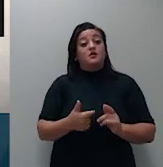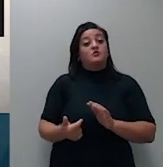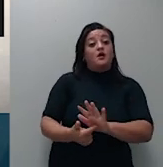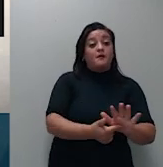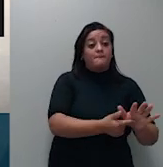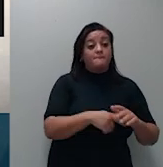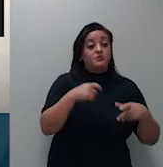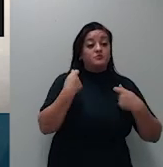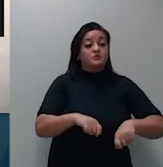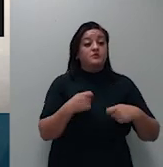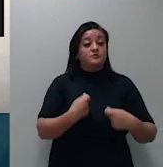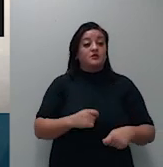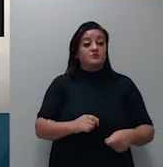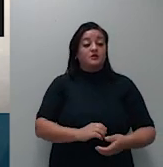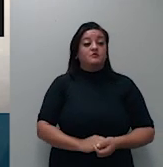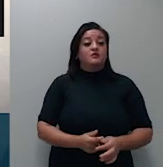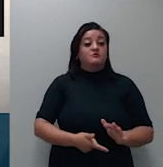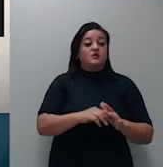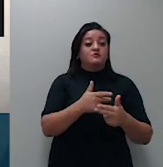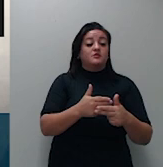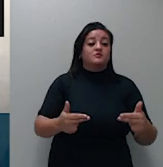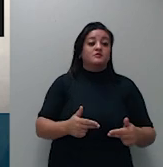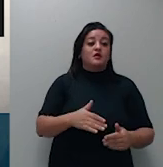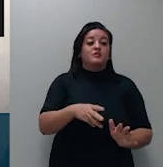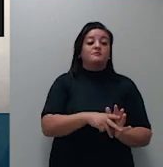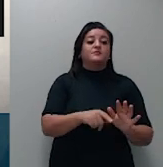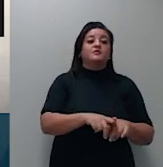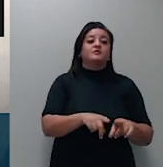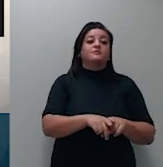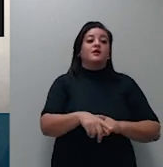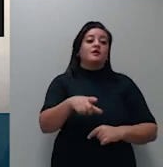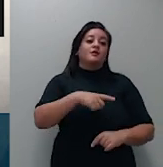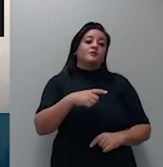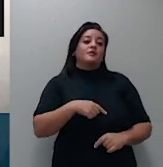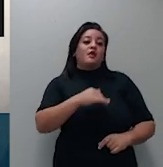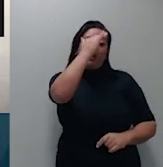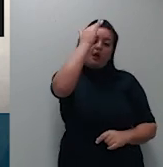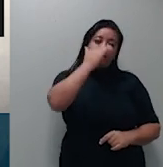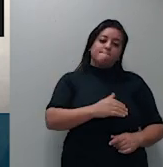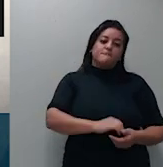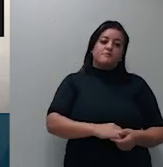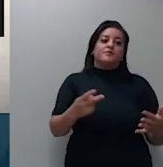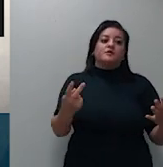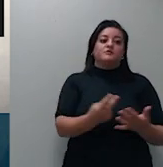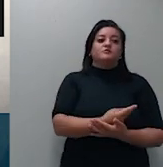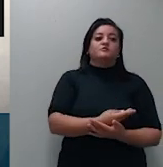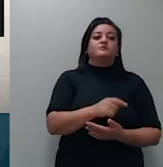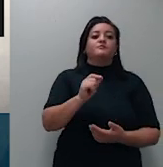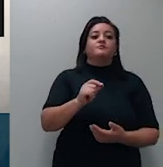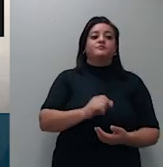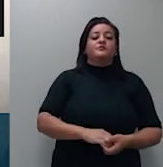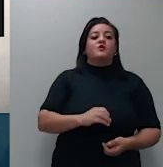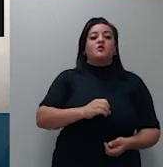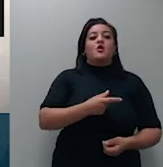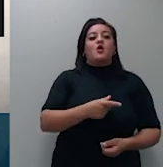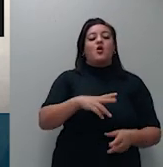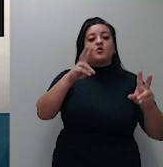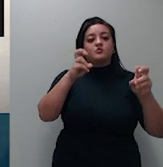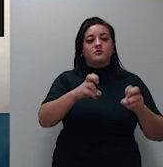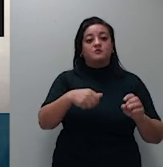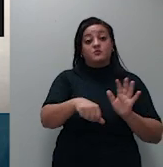de imprescindibilidade da medida para obtenção de prova da autoria e materialidade do delito